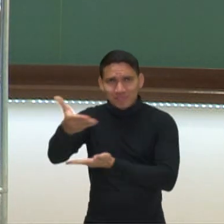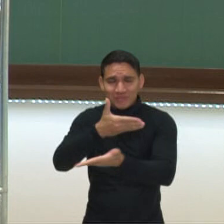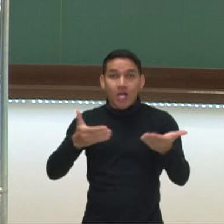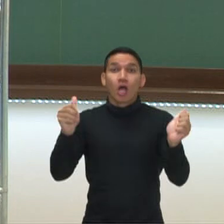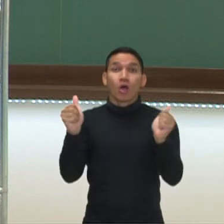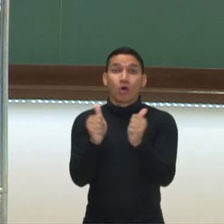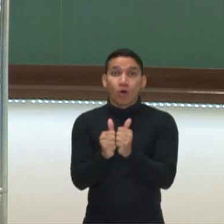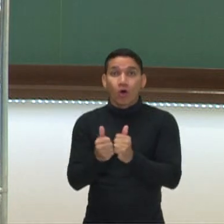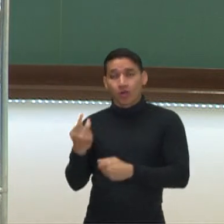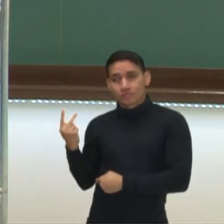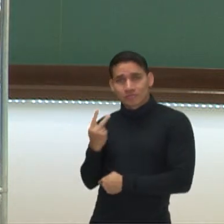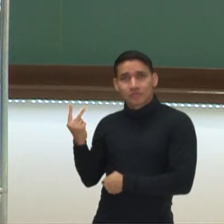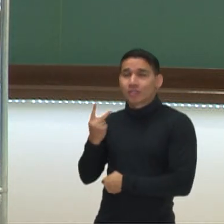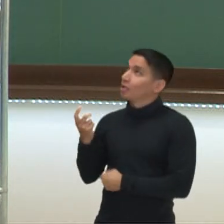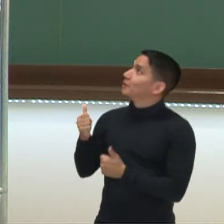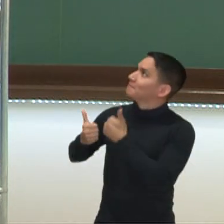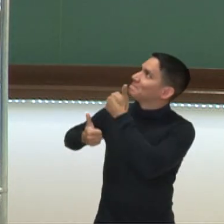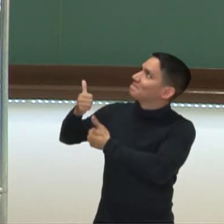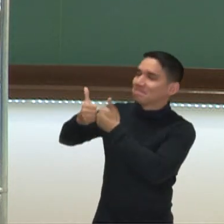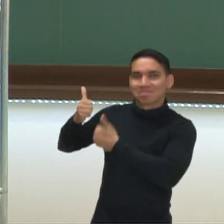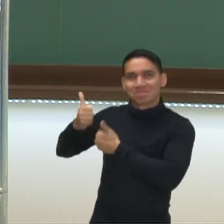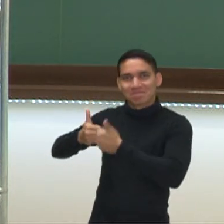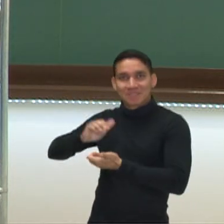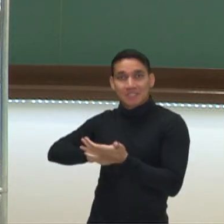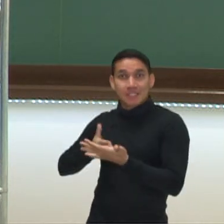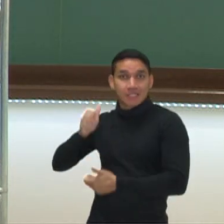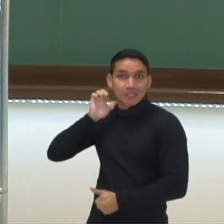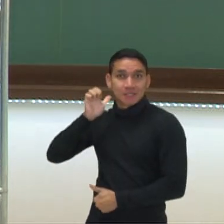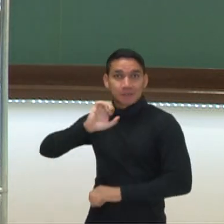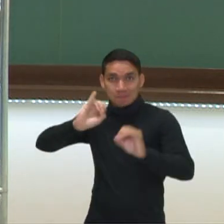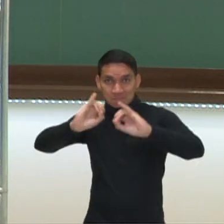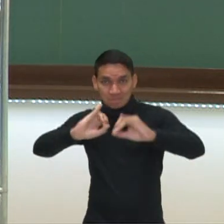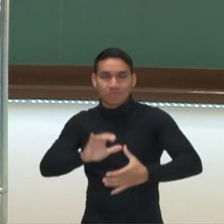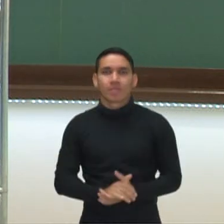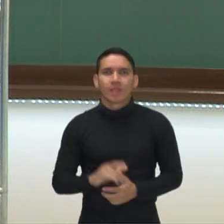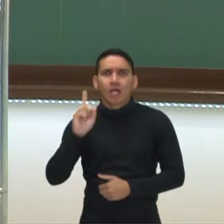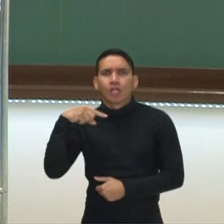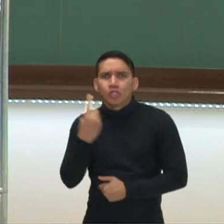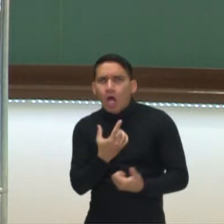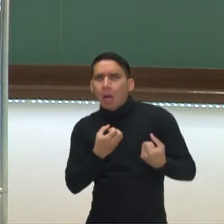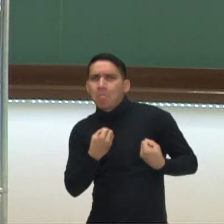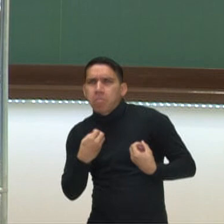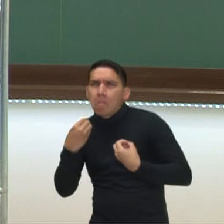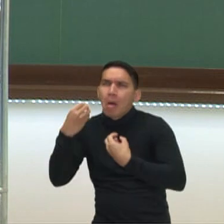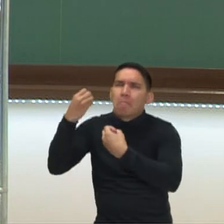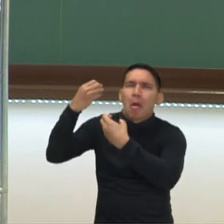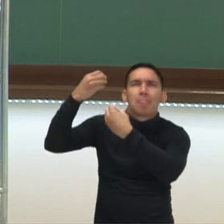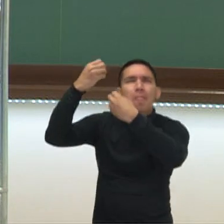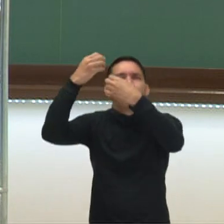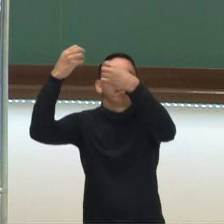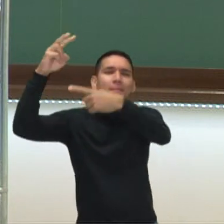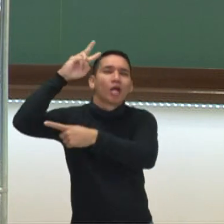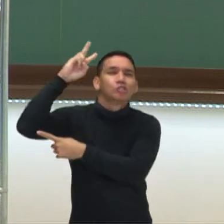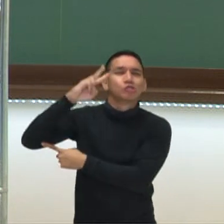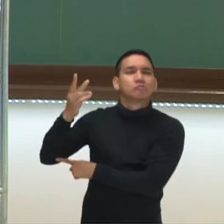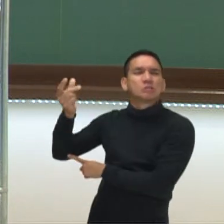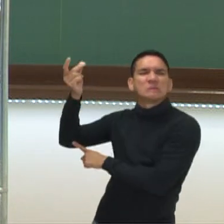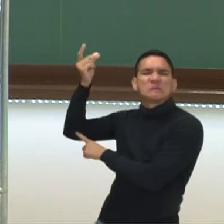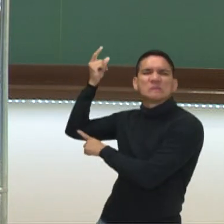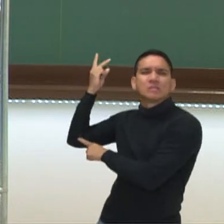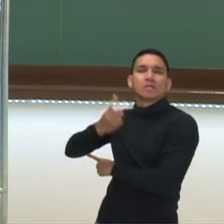junto comigo e com você tá aqui o Ezion, dê um oi pra ele e vamos juntos viajar pela história da